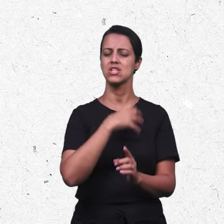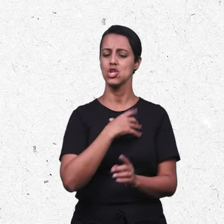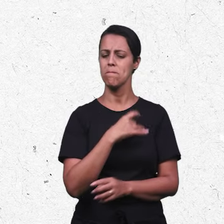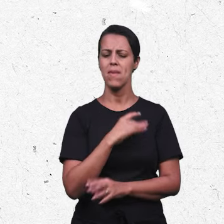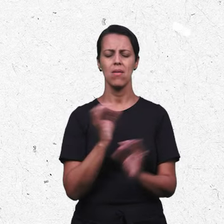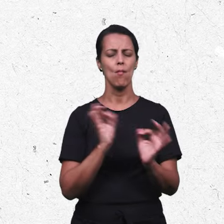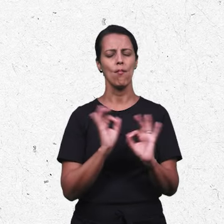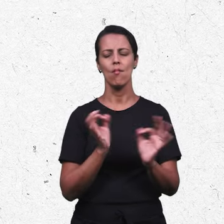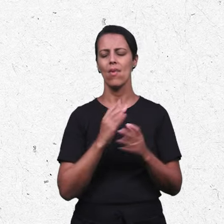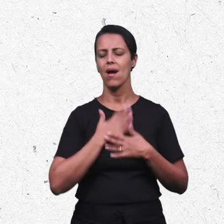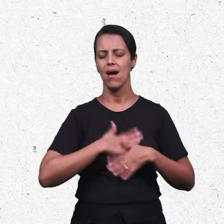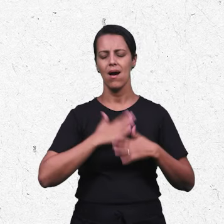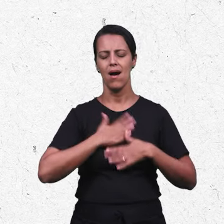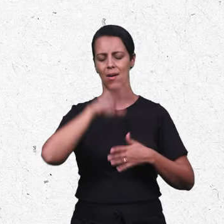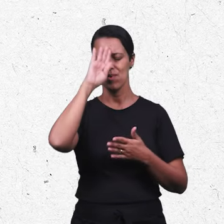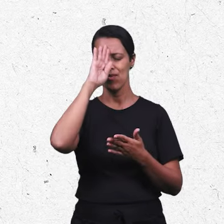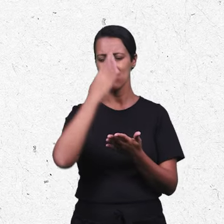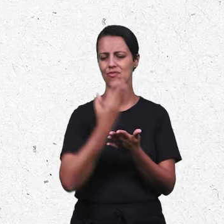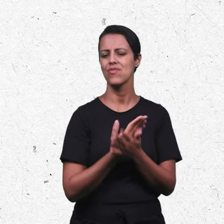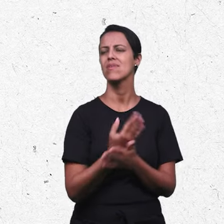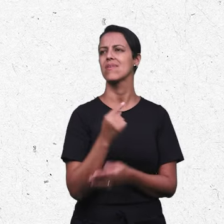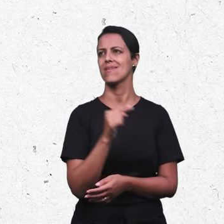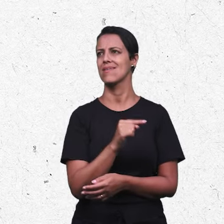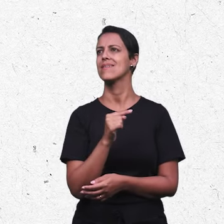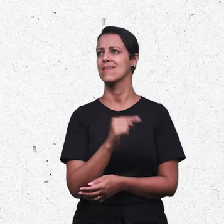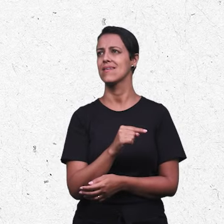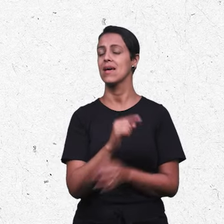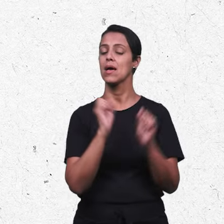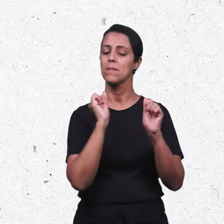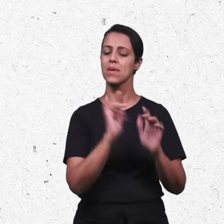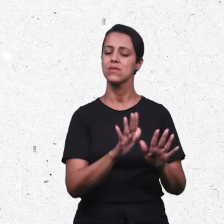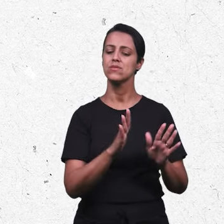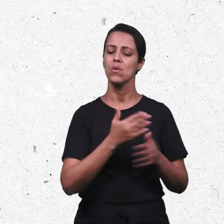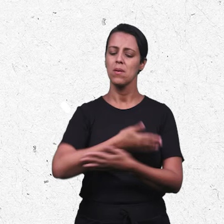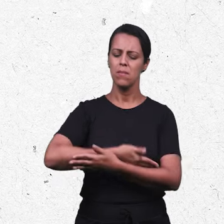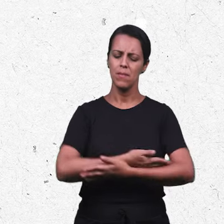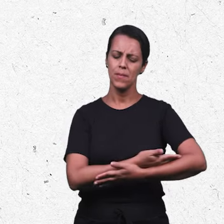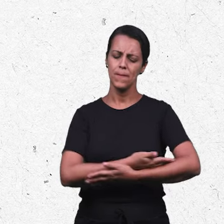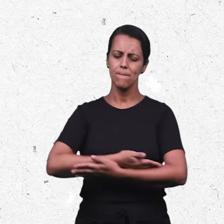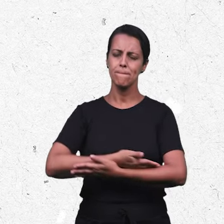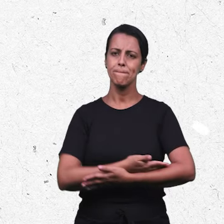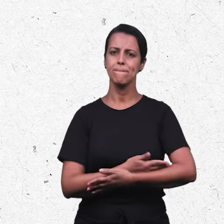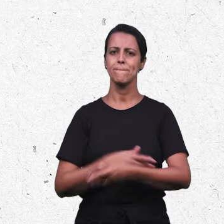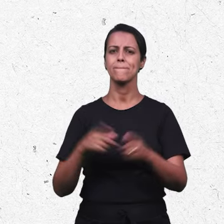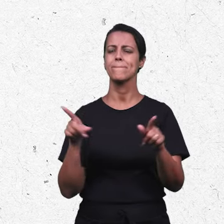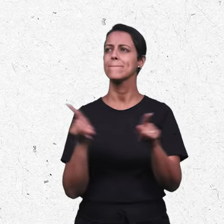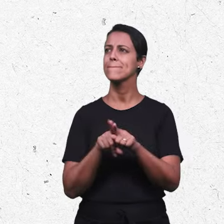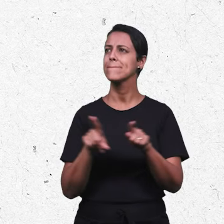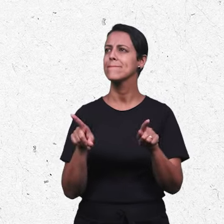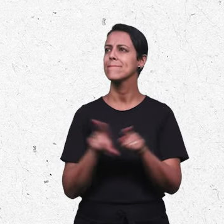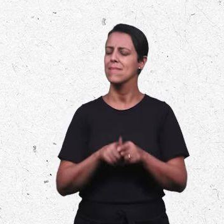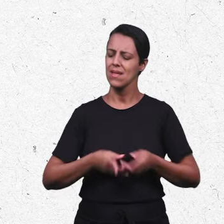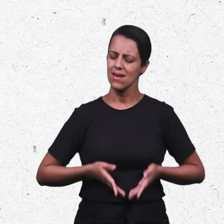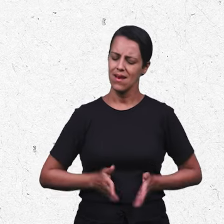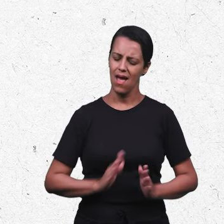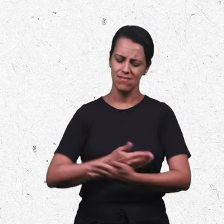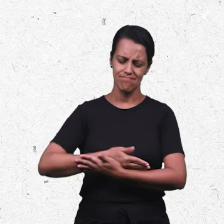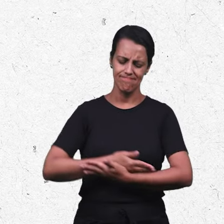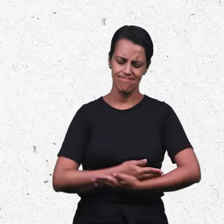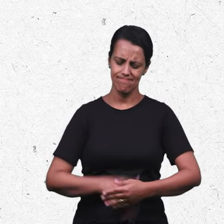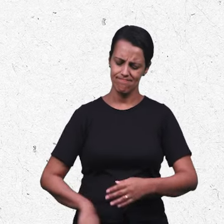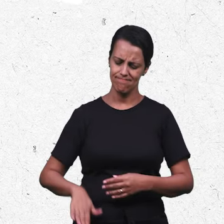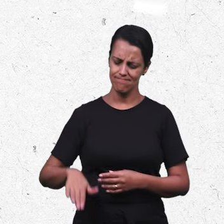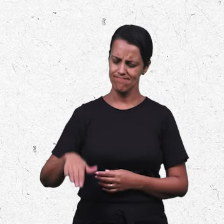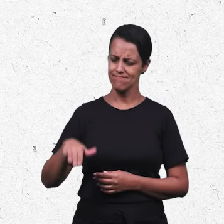não possam sentir medo senhor que elas possam confiar no senhor Jesus abençoa os bebês Senhor da sua casa abençoa aqueles que estão nascendo